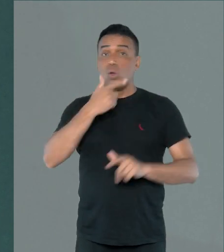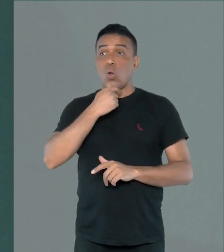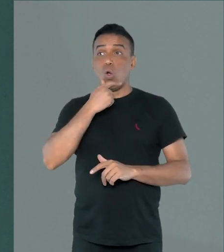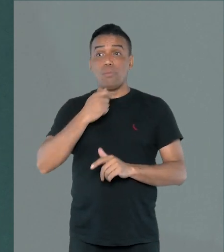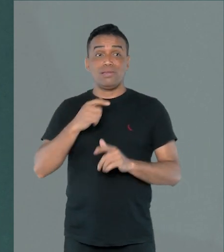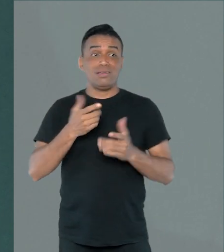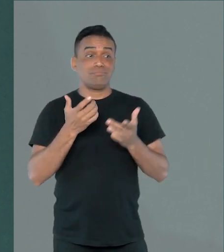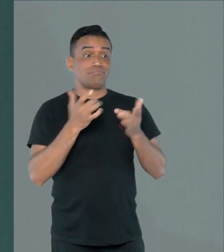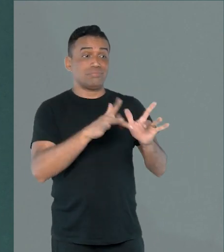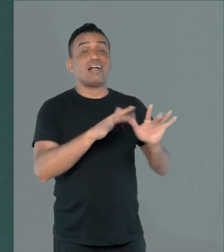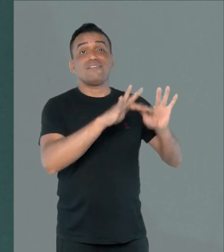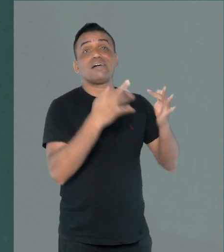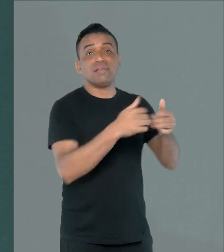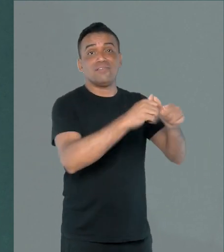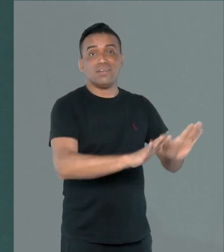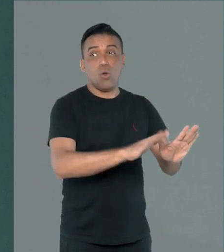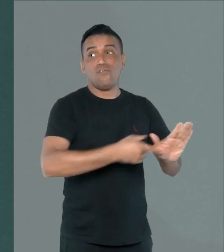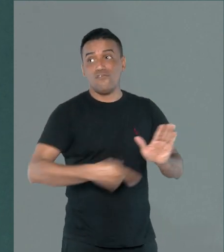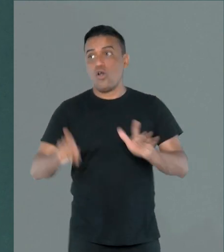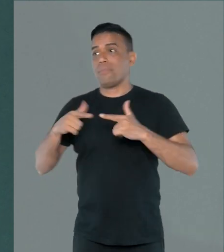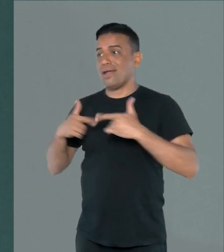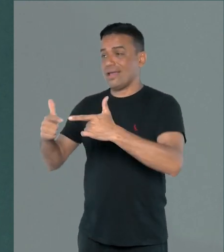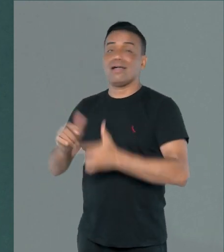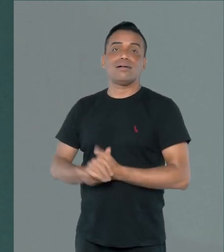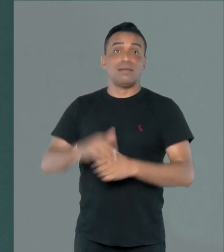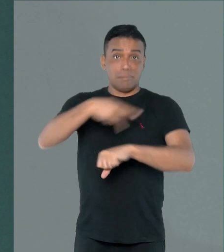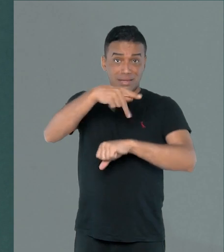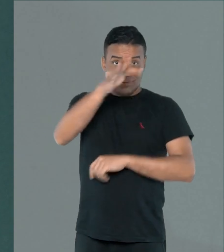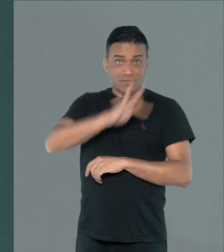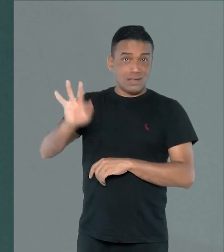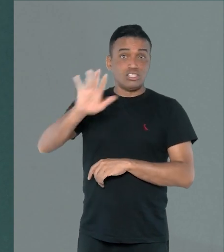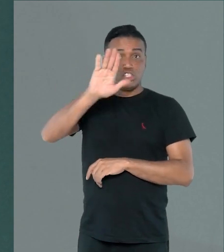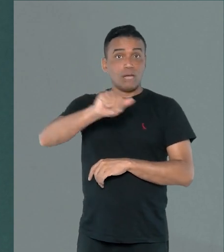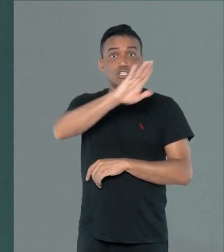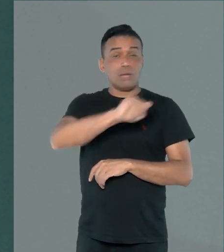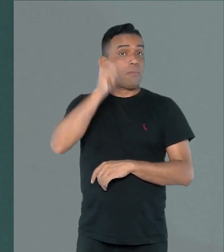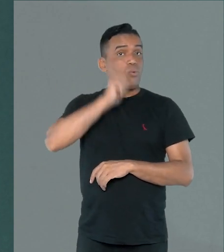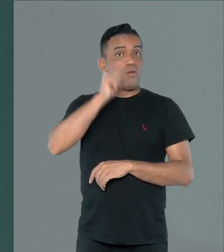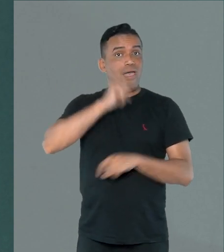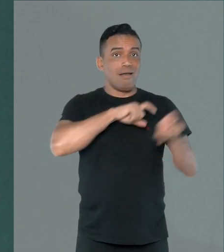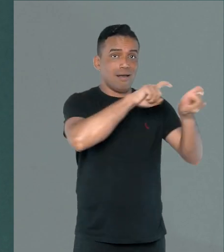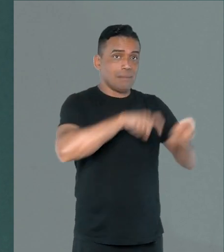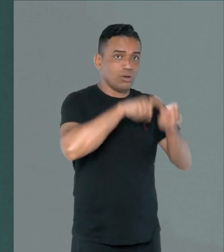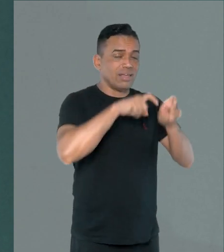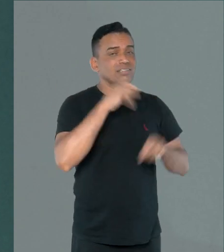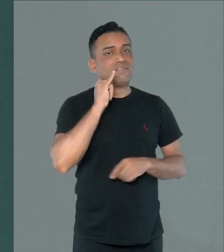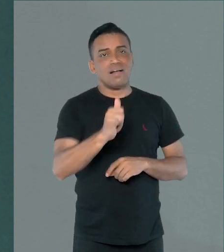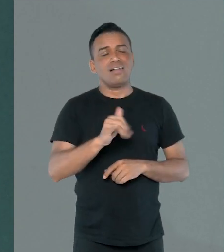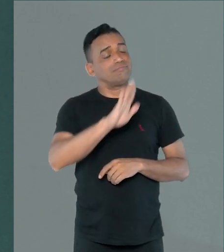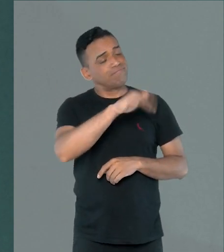presidente chama as mulheres camponesas e diz qualquer coisa parecida assim: olha, os